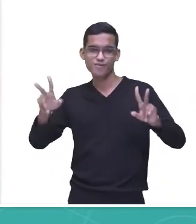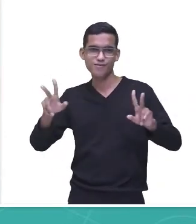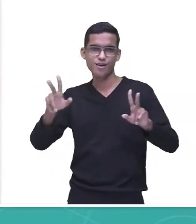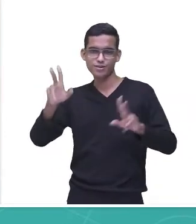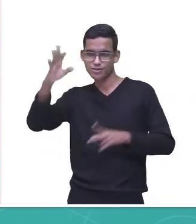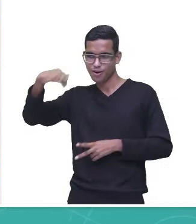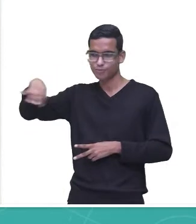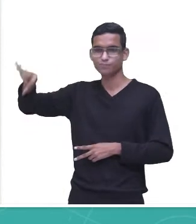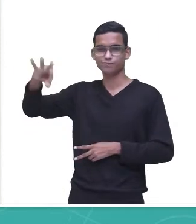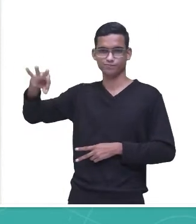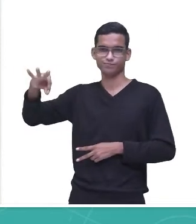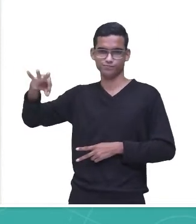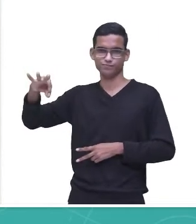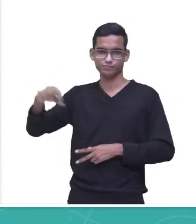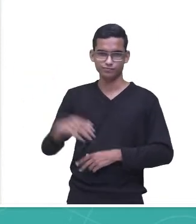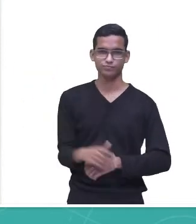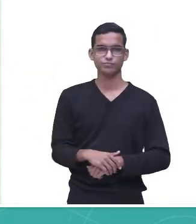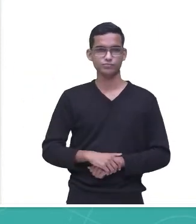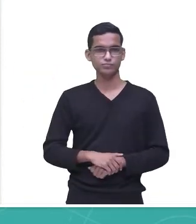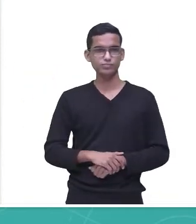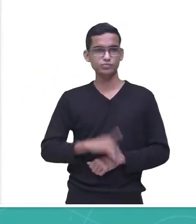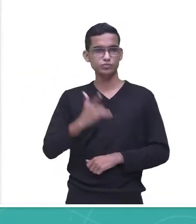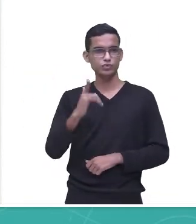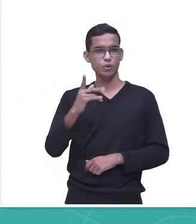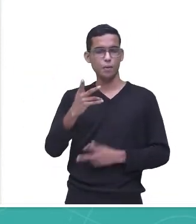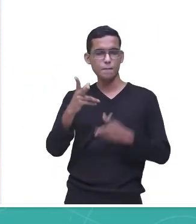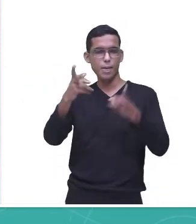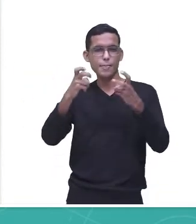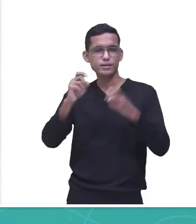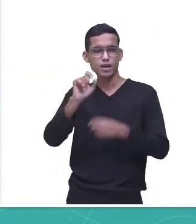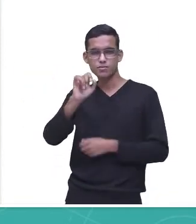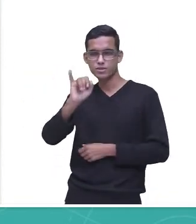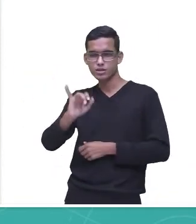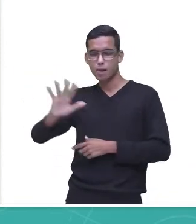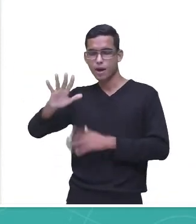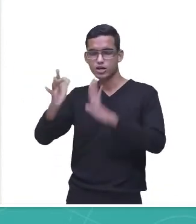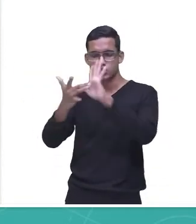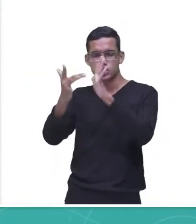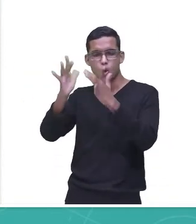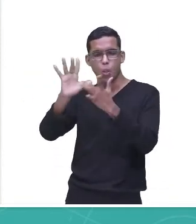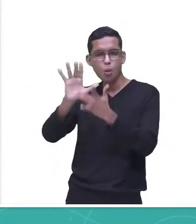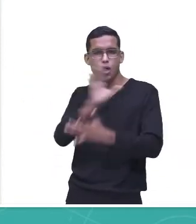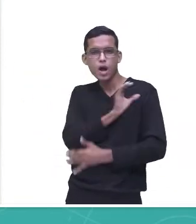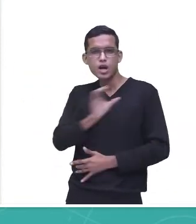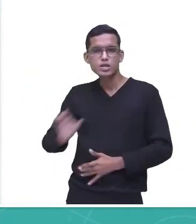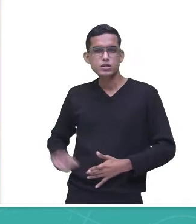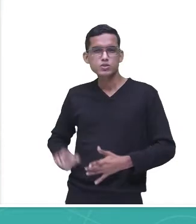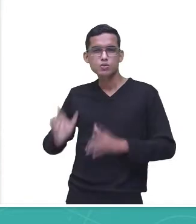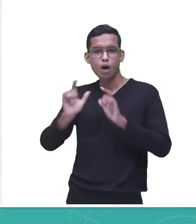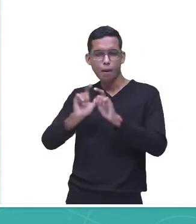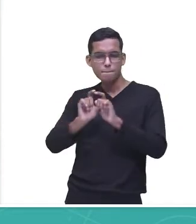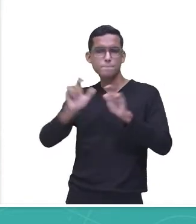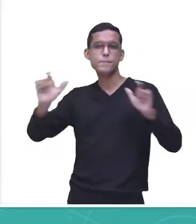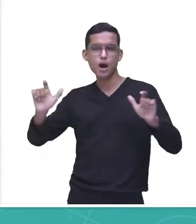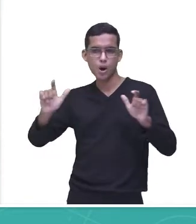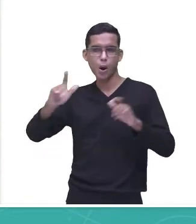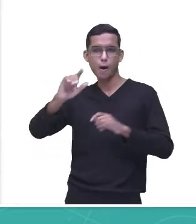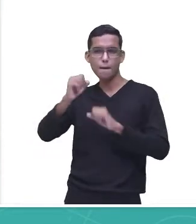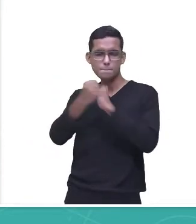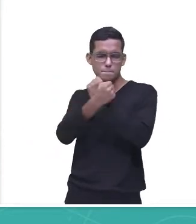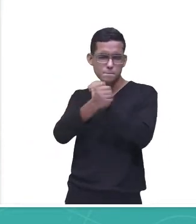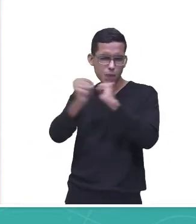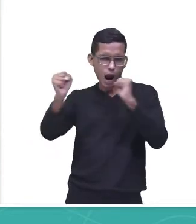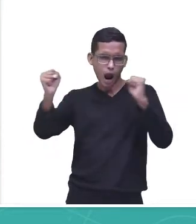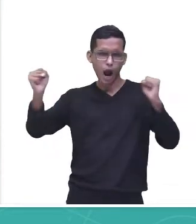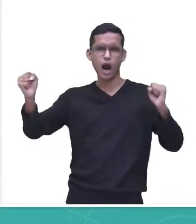uma figura bem maior do que as outras. Isso para dar a majestade, a grandiosidade espiritual